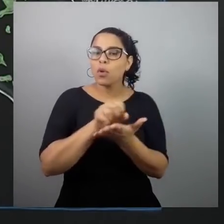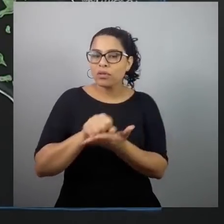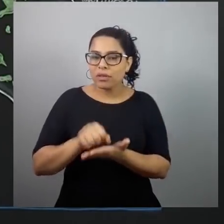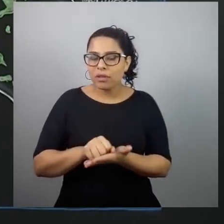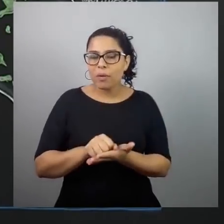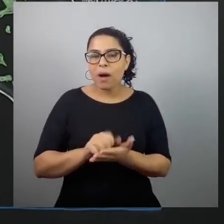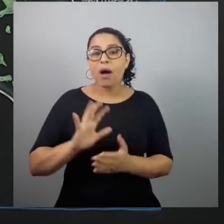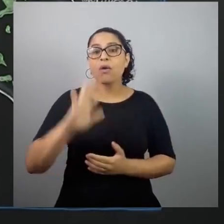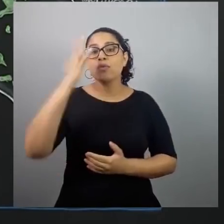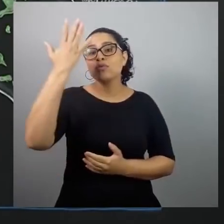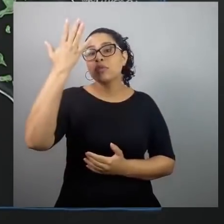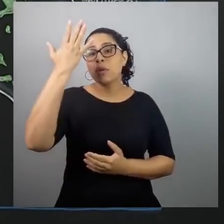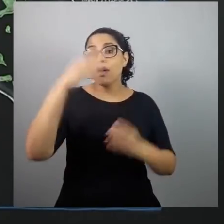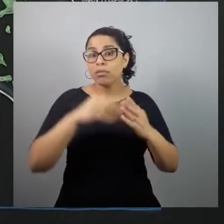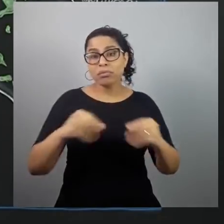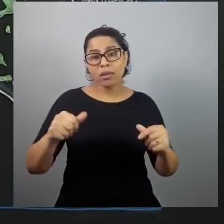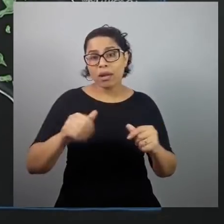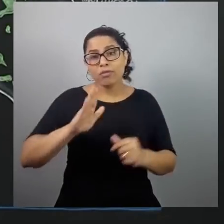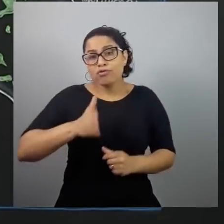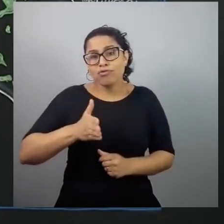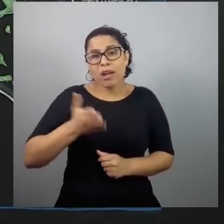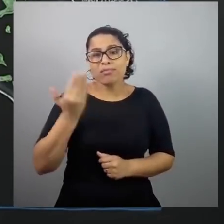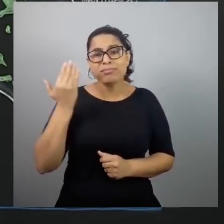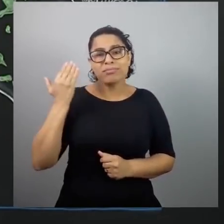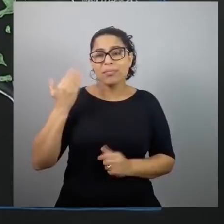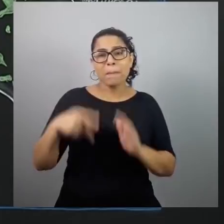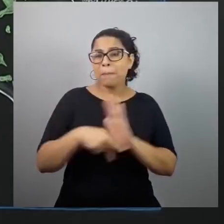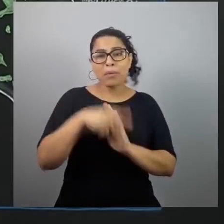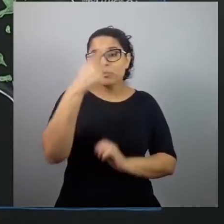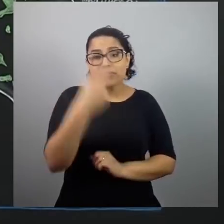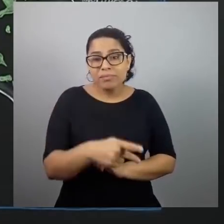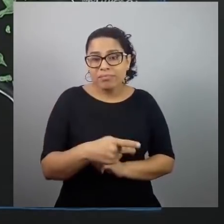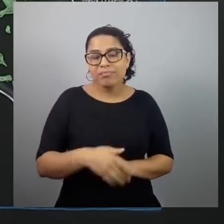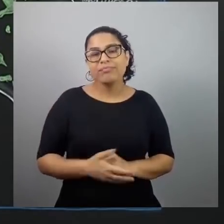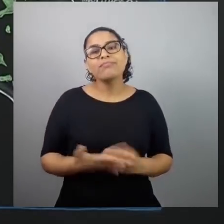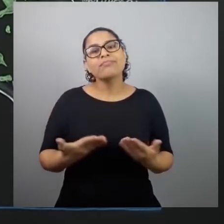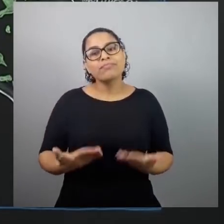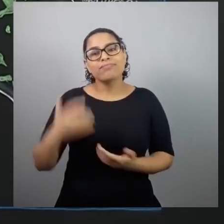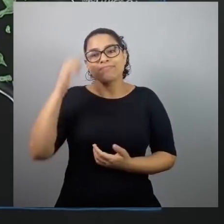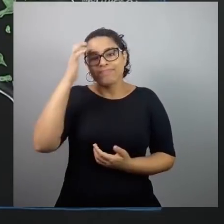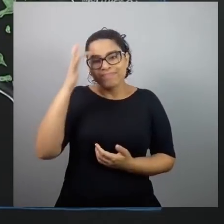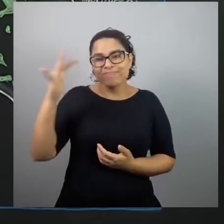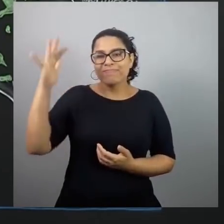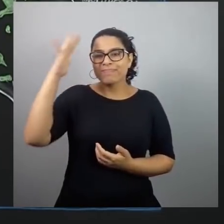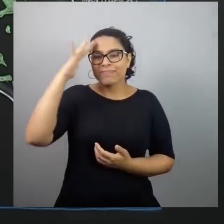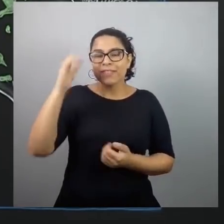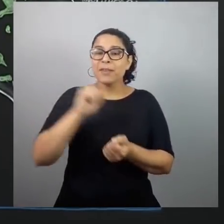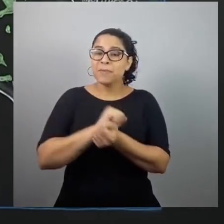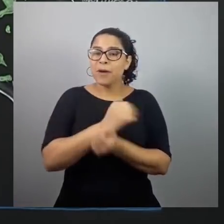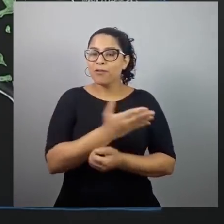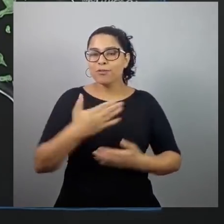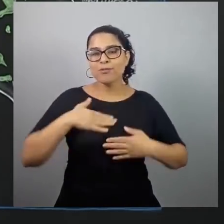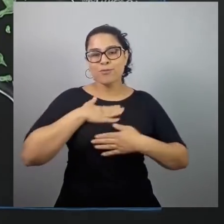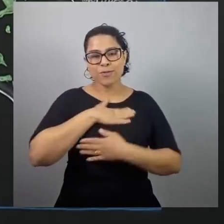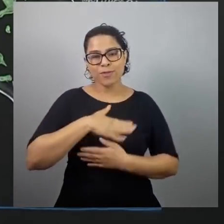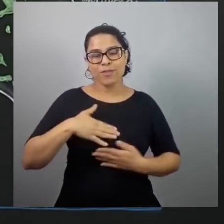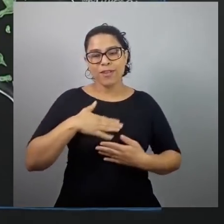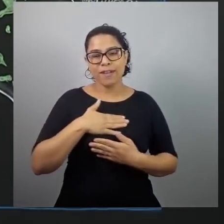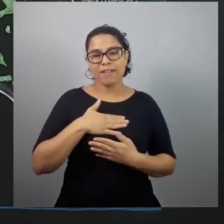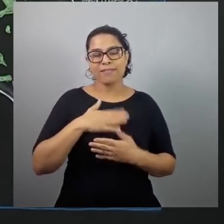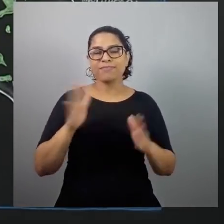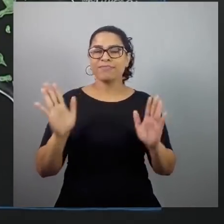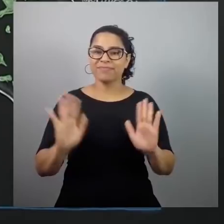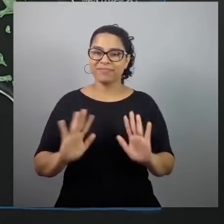aconteceu numa terra que era originalmente deles. Eu acho que vale essa reflexão para a gente, espero que vocês tenham gostado e até uma